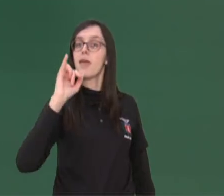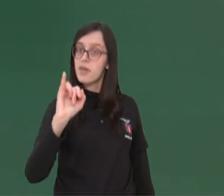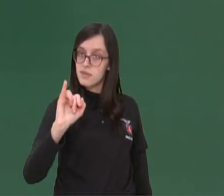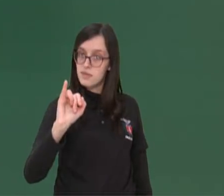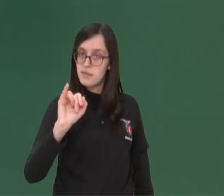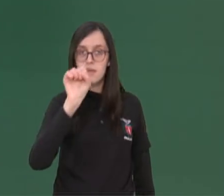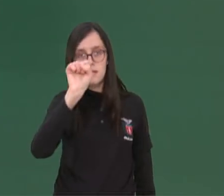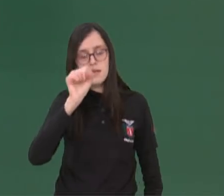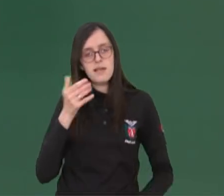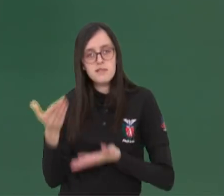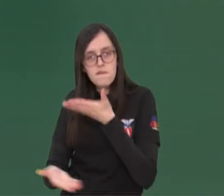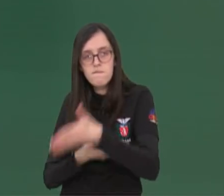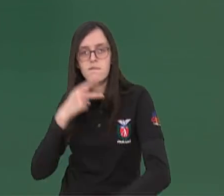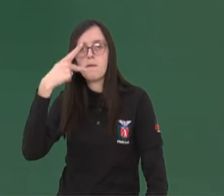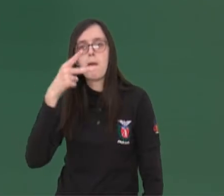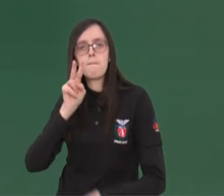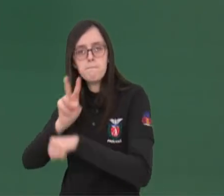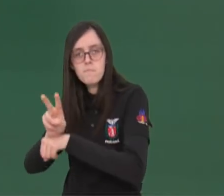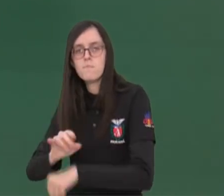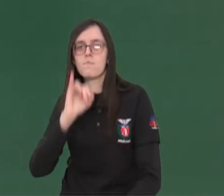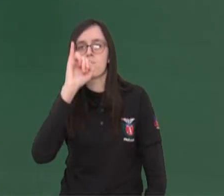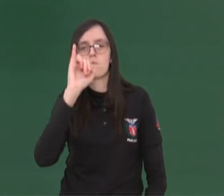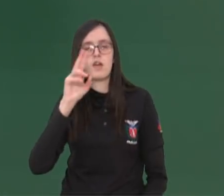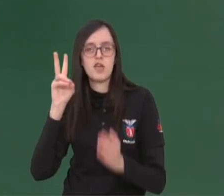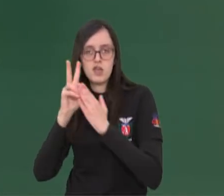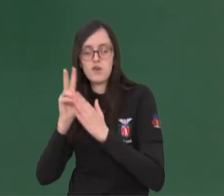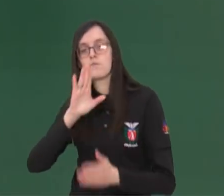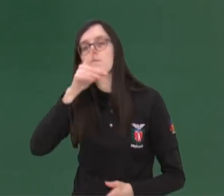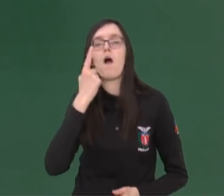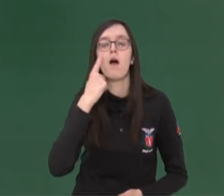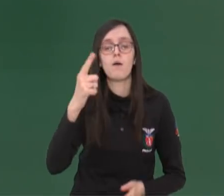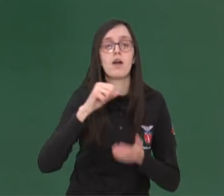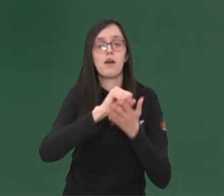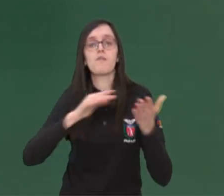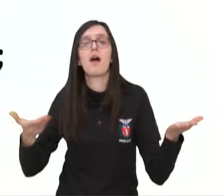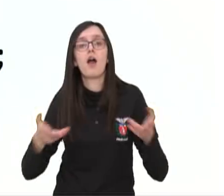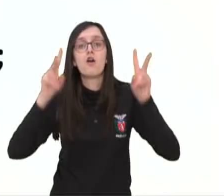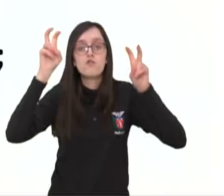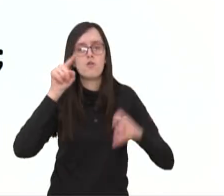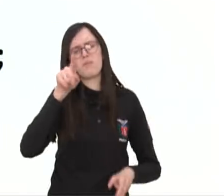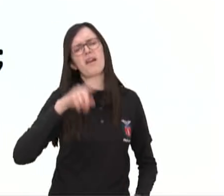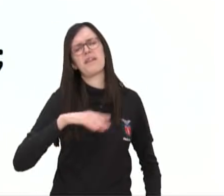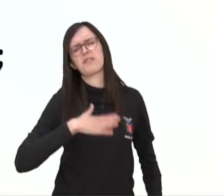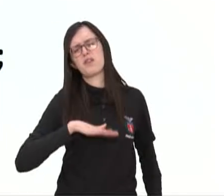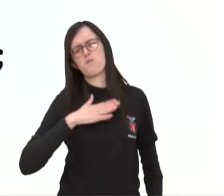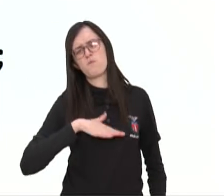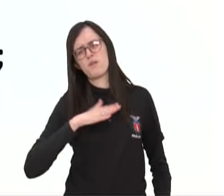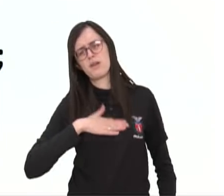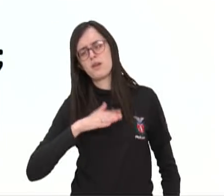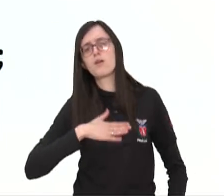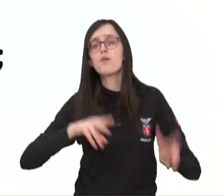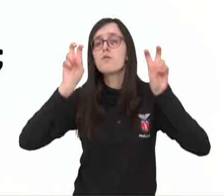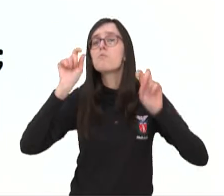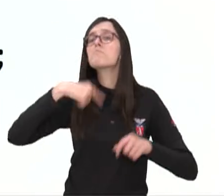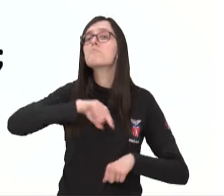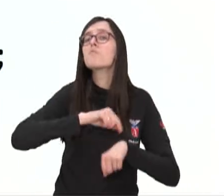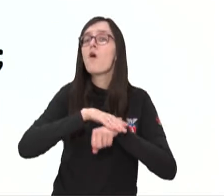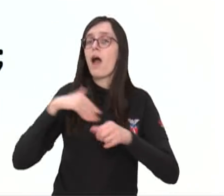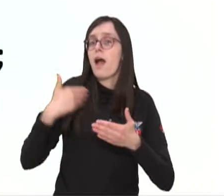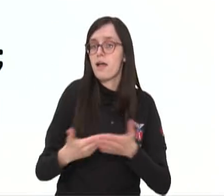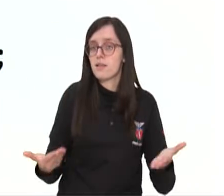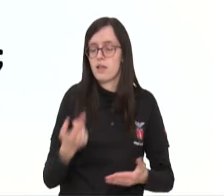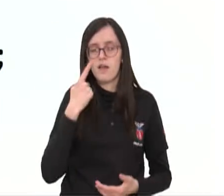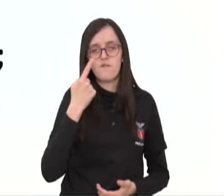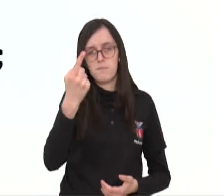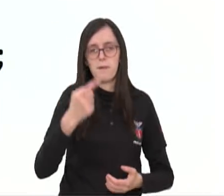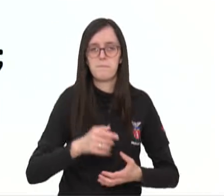SPI, Serviço de Proteção aos Índios. Ei, tarefa sobre isso, muito tranquilinha, sobre o que a gente conversou até agora.